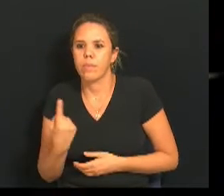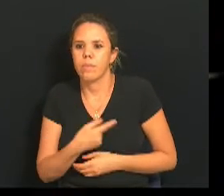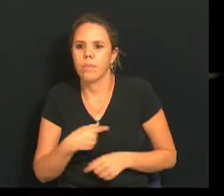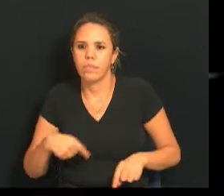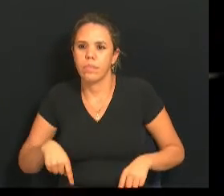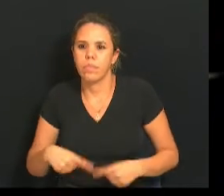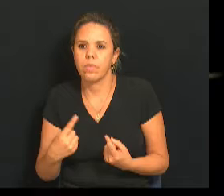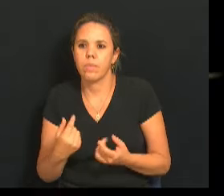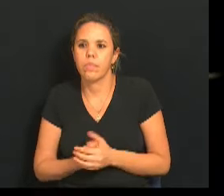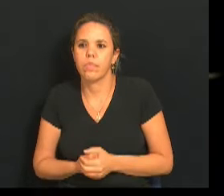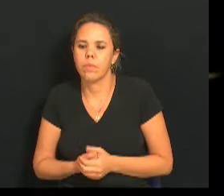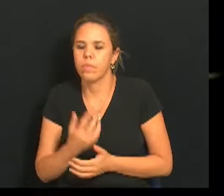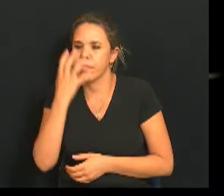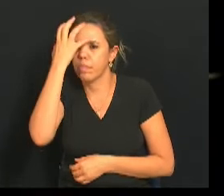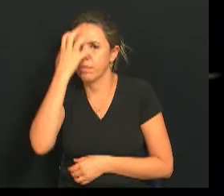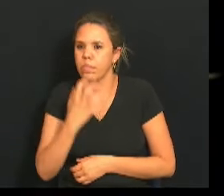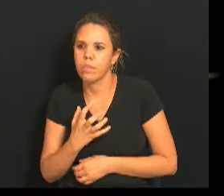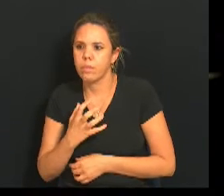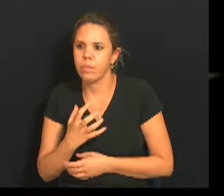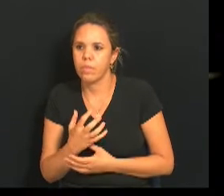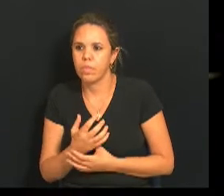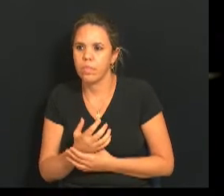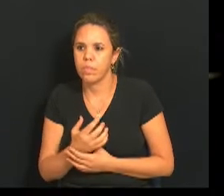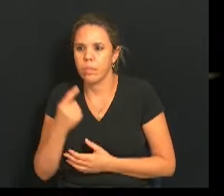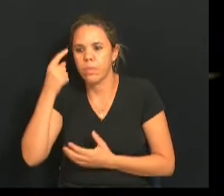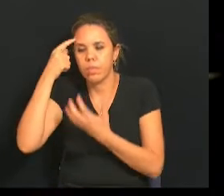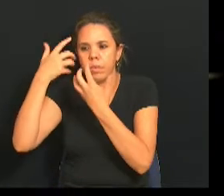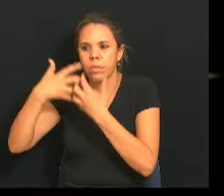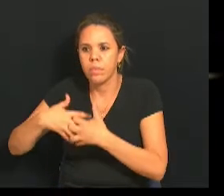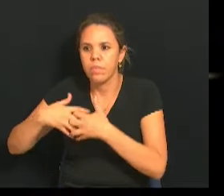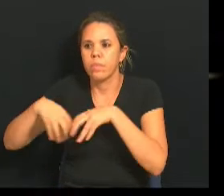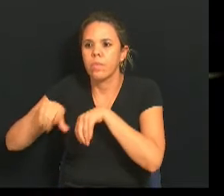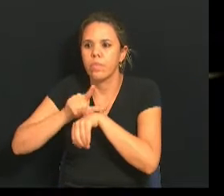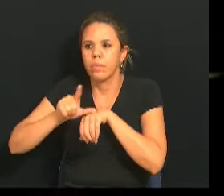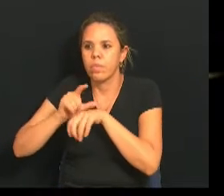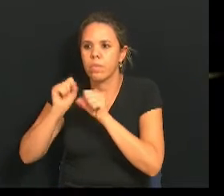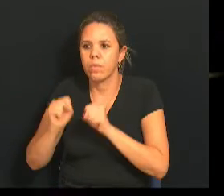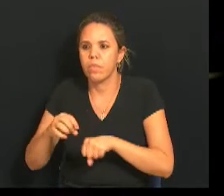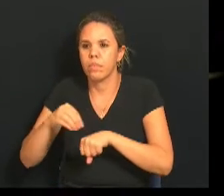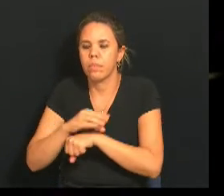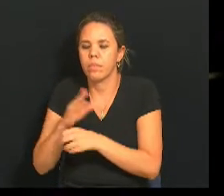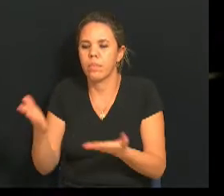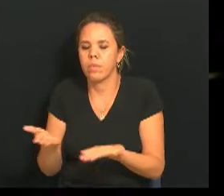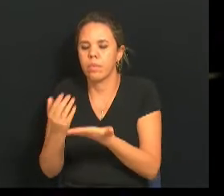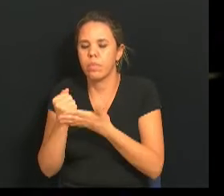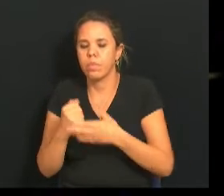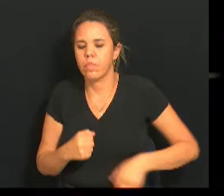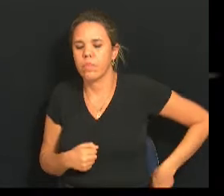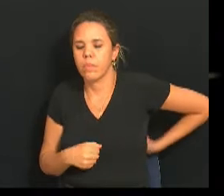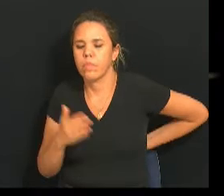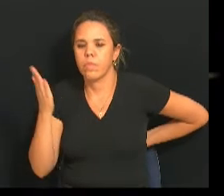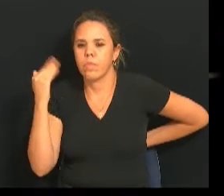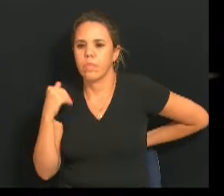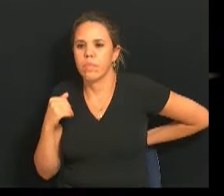desafios sérios para pensarmos o que a legislação pode trazer de contribuições, e sabendo que a legislação é um